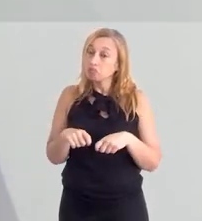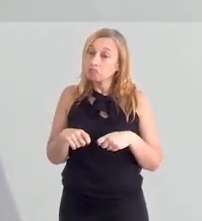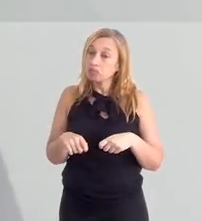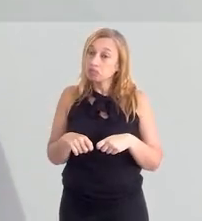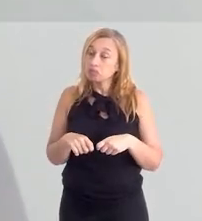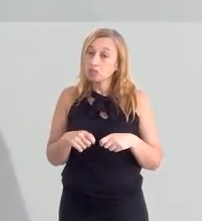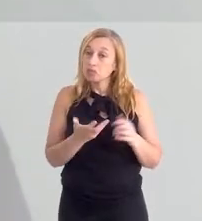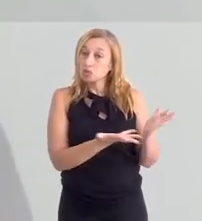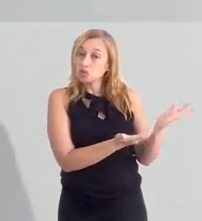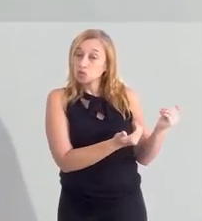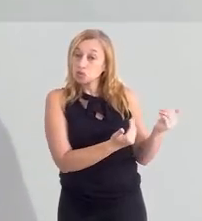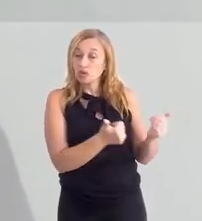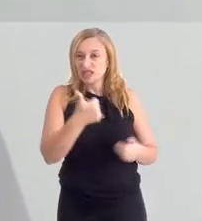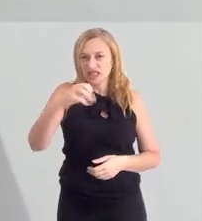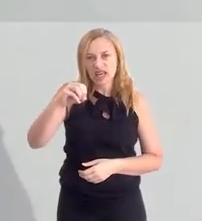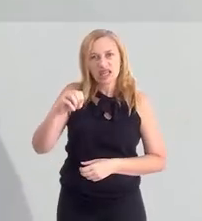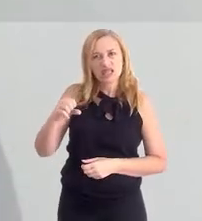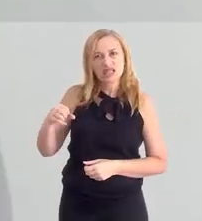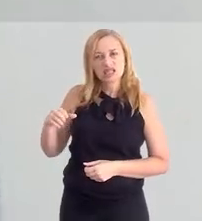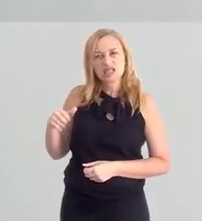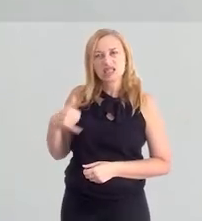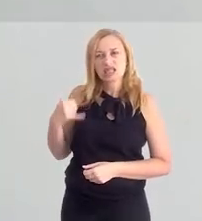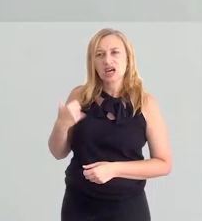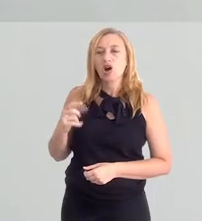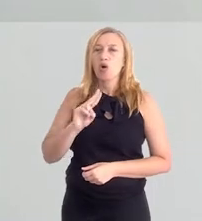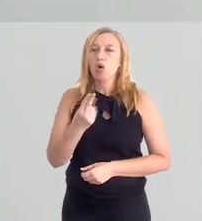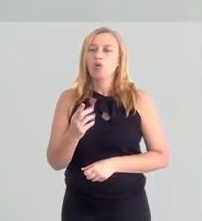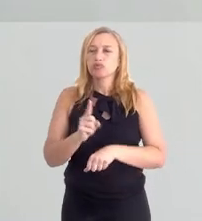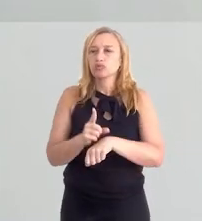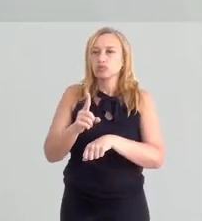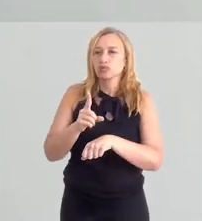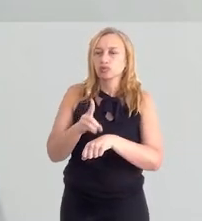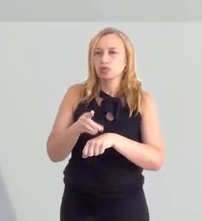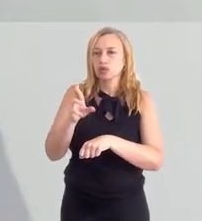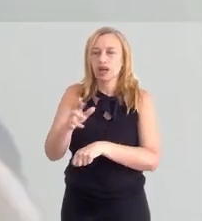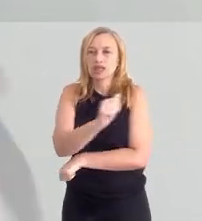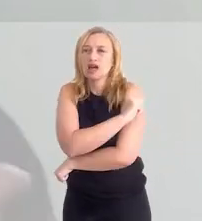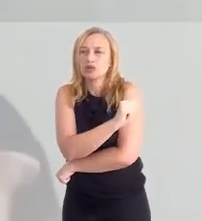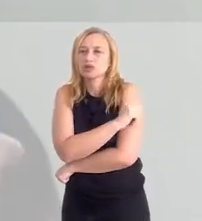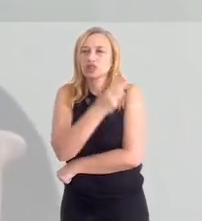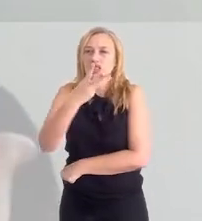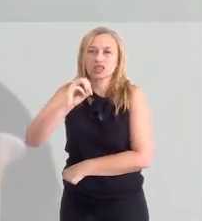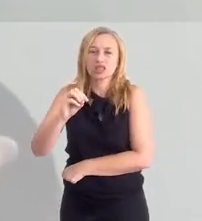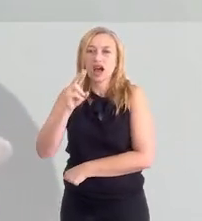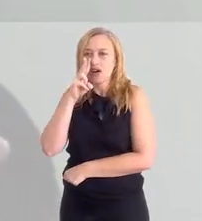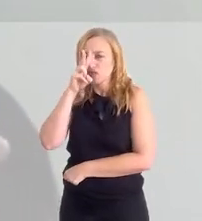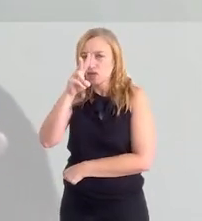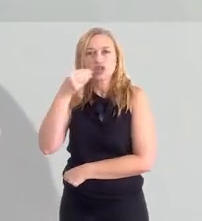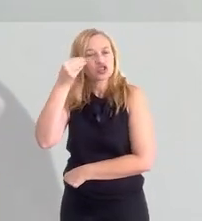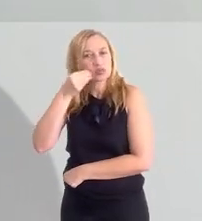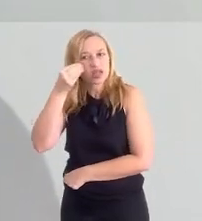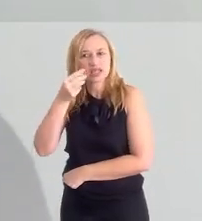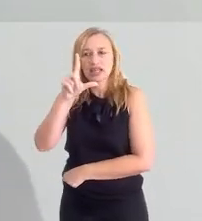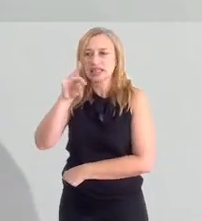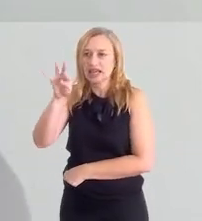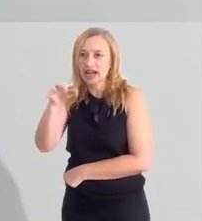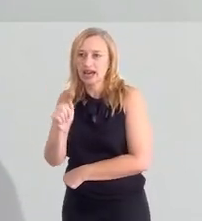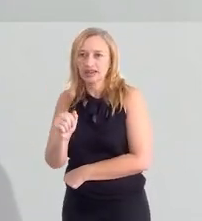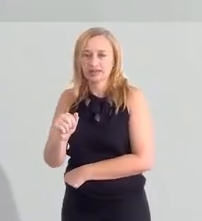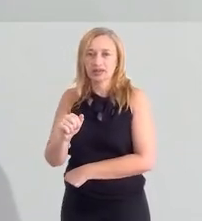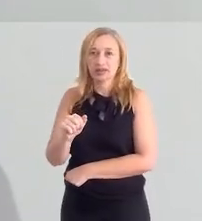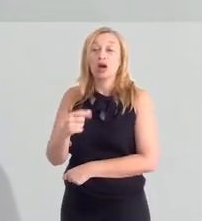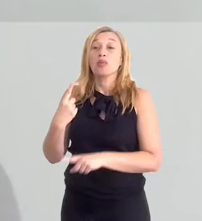de transmitir para um jovem de 10 anos ou para um aluno de doutorado de 30 a força da experiência literária, porque essa experiência